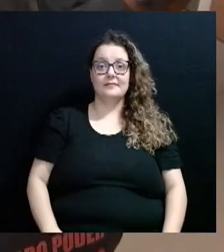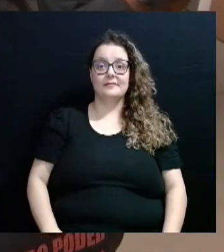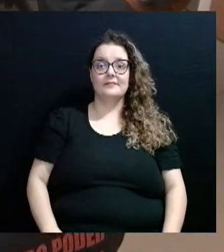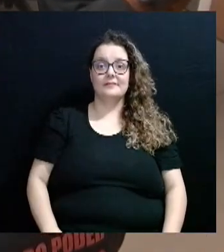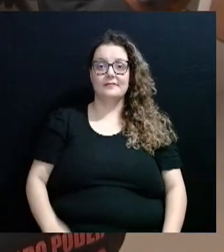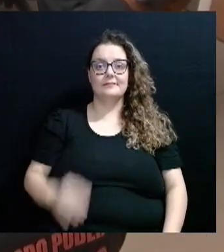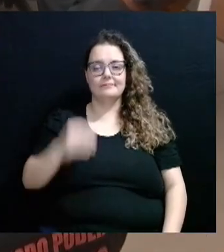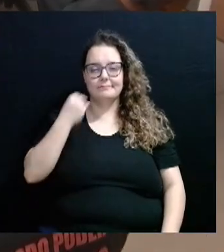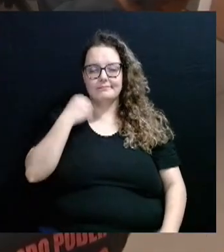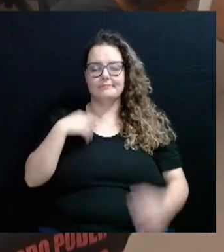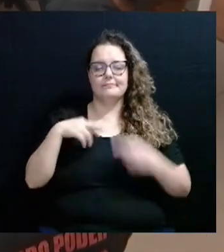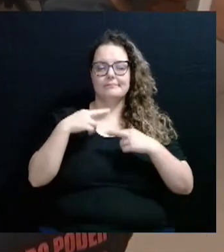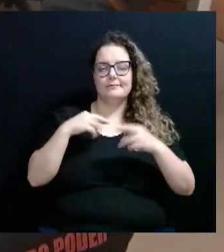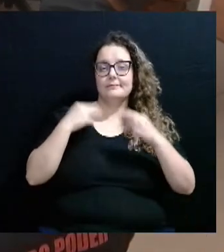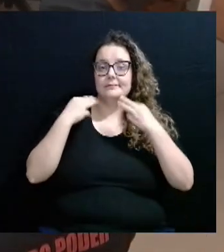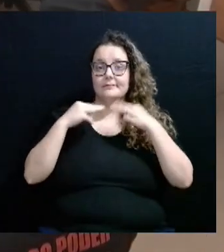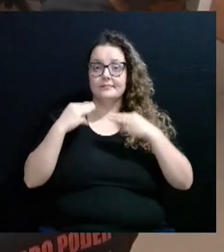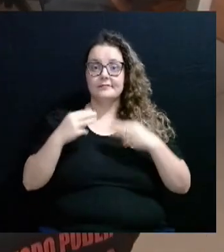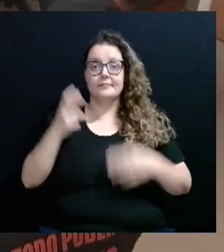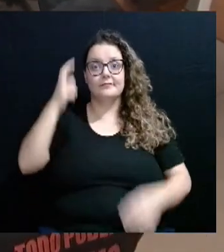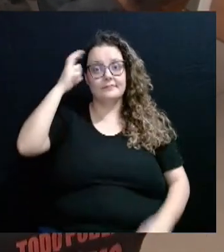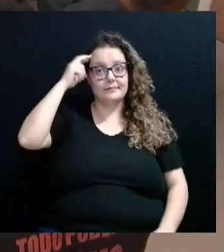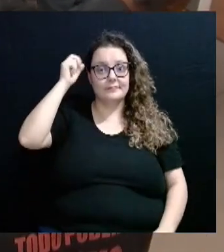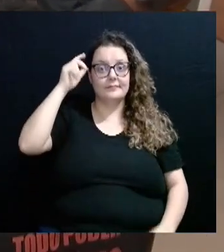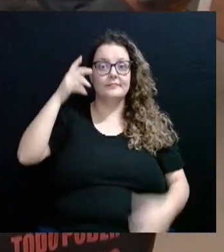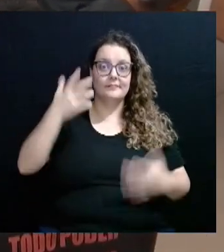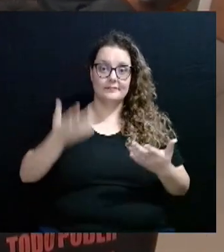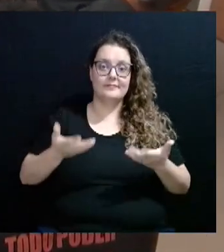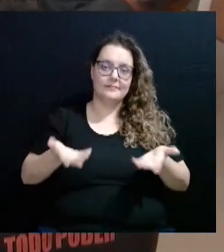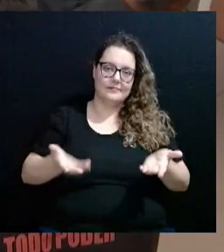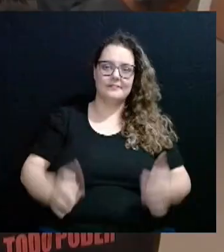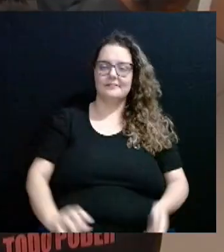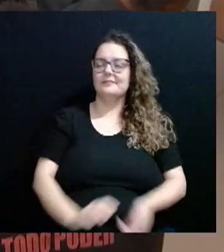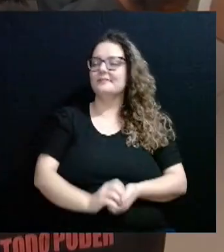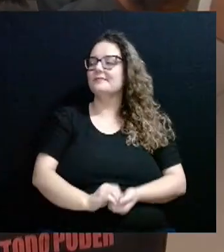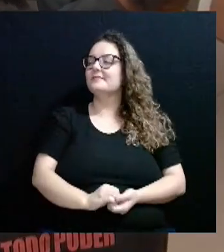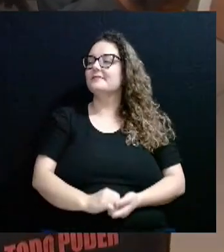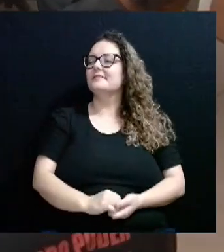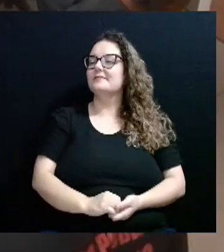música, na questão da cultura, né? Então é isso.